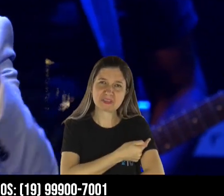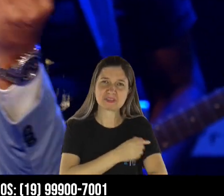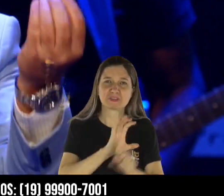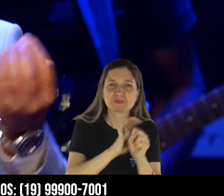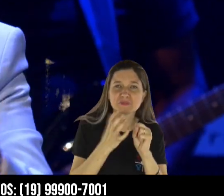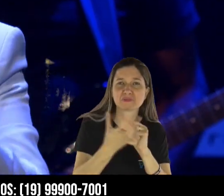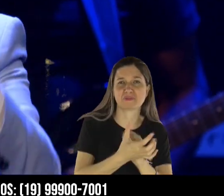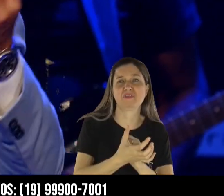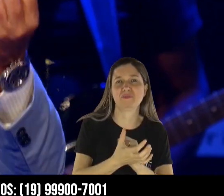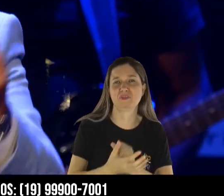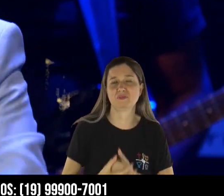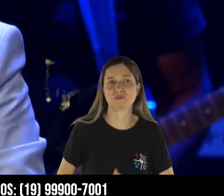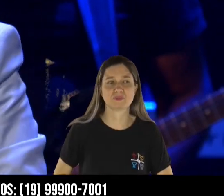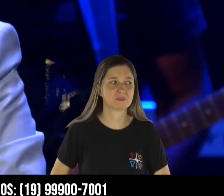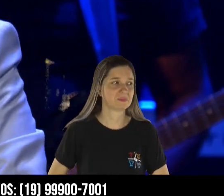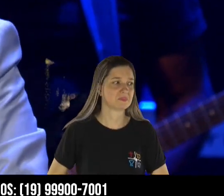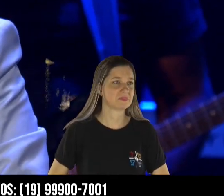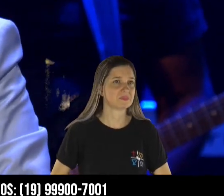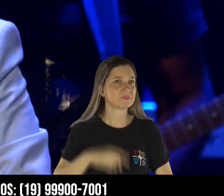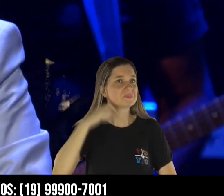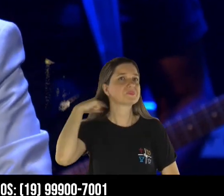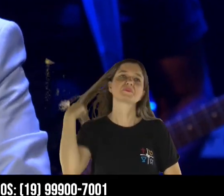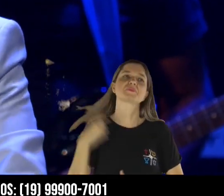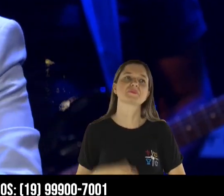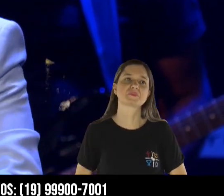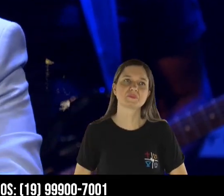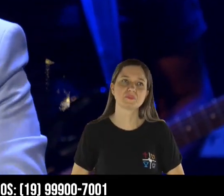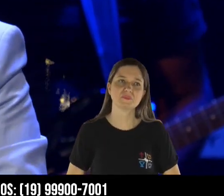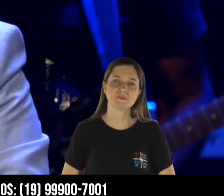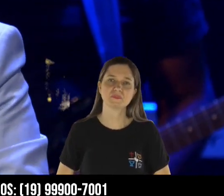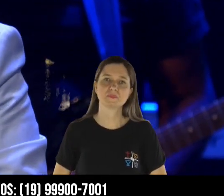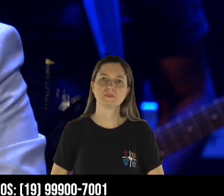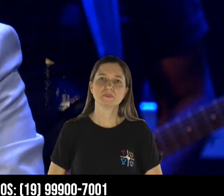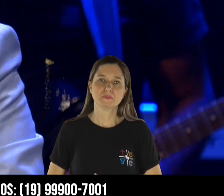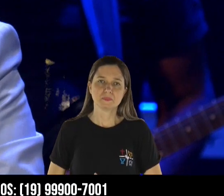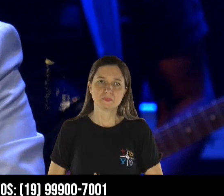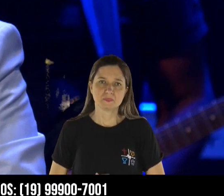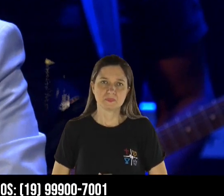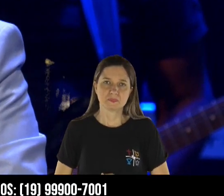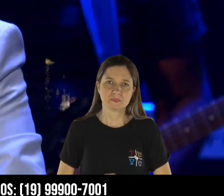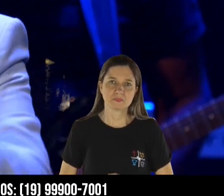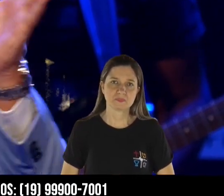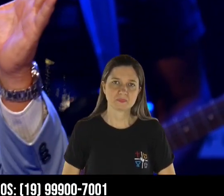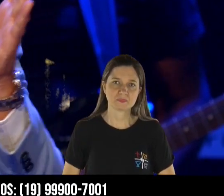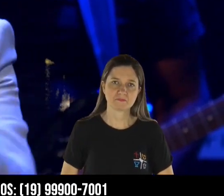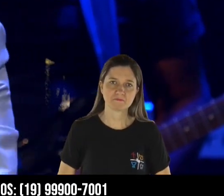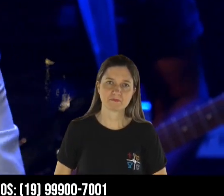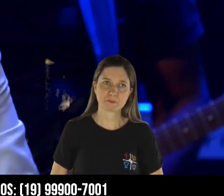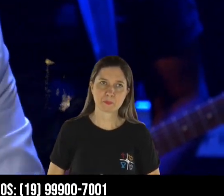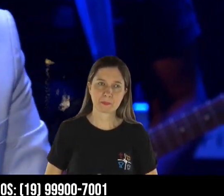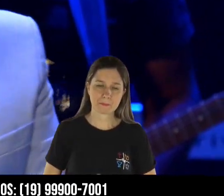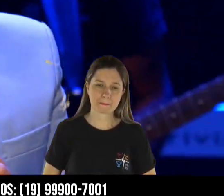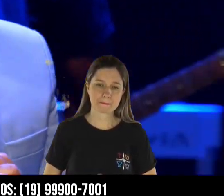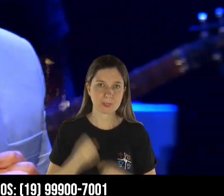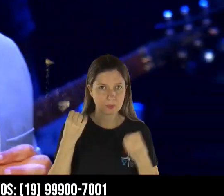E a criança é tão santinha, ela não entende. Amém.